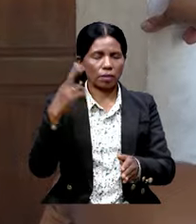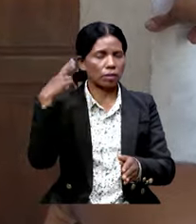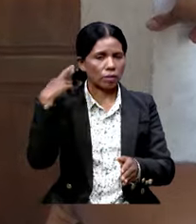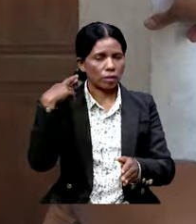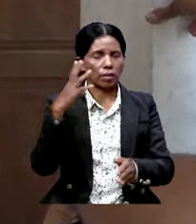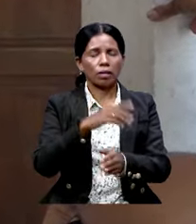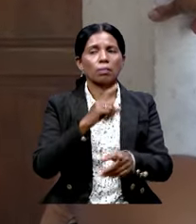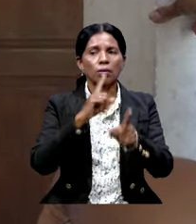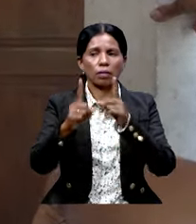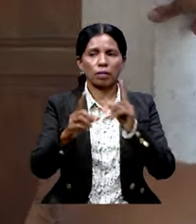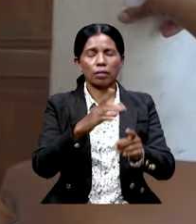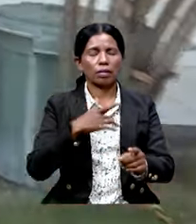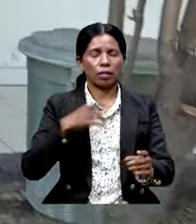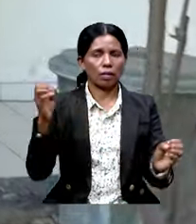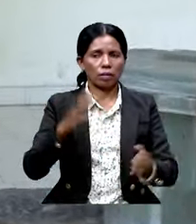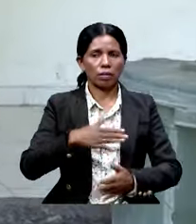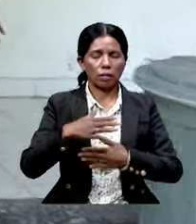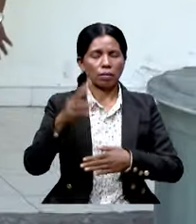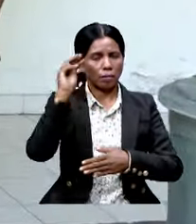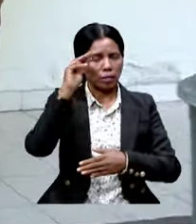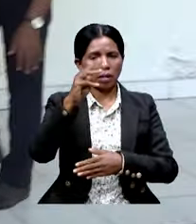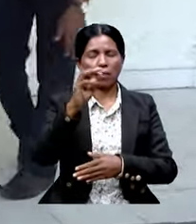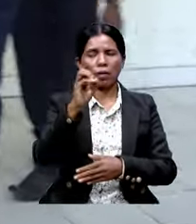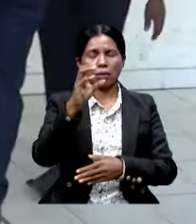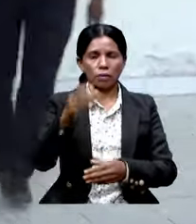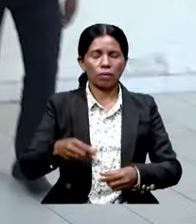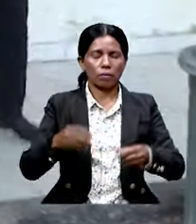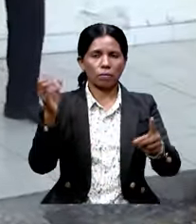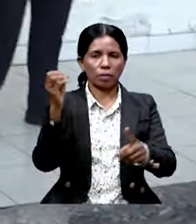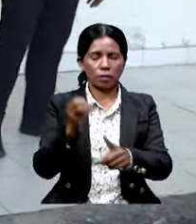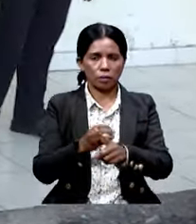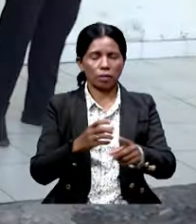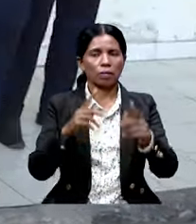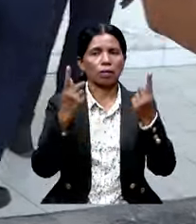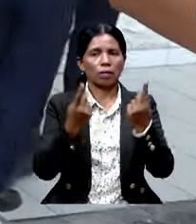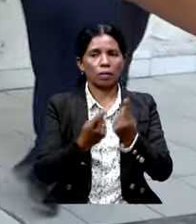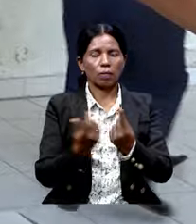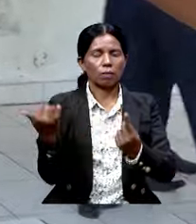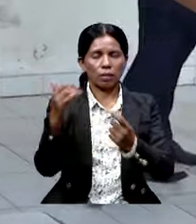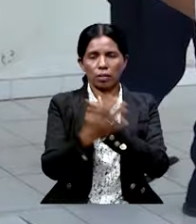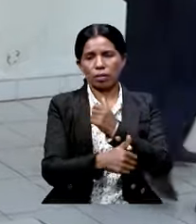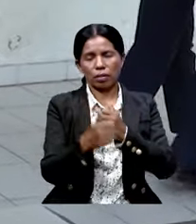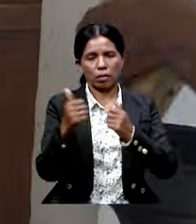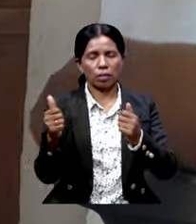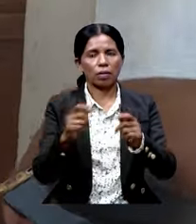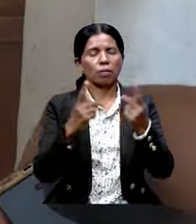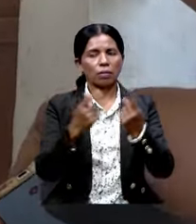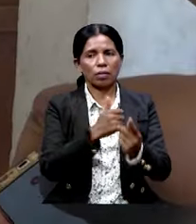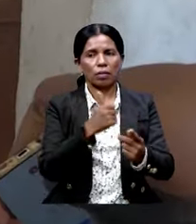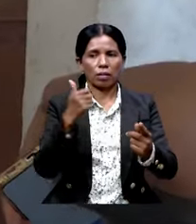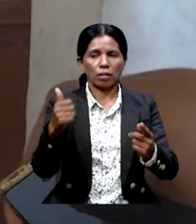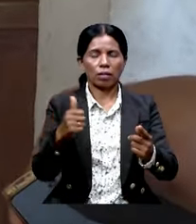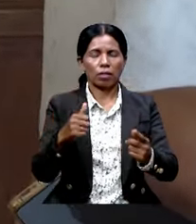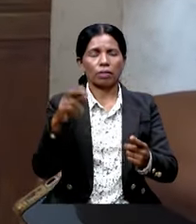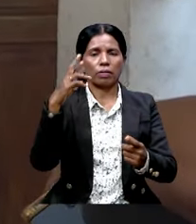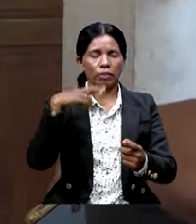tamala satisfaz ho ministro obras públicas, nebe foliu oportunidade ba companhia estrangeiro, duque companhia local, no gravação